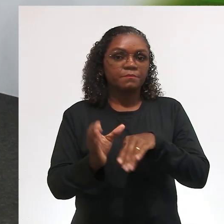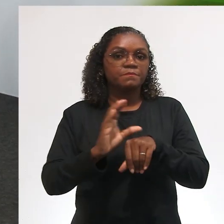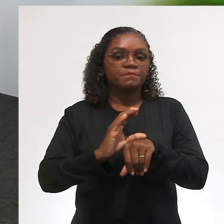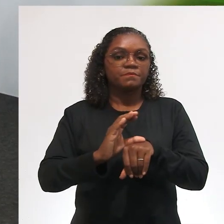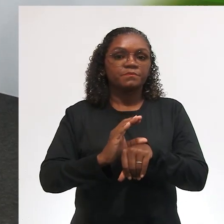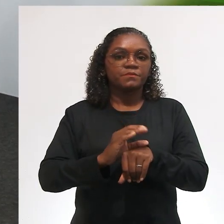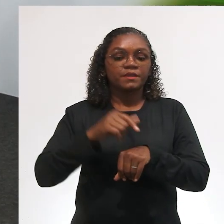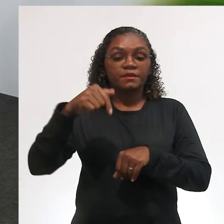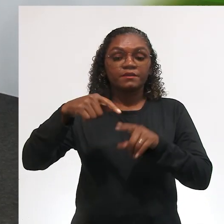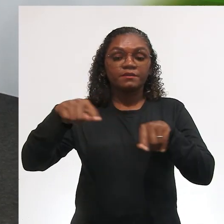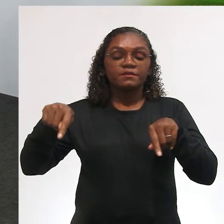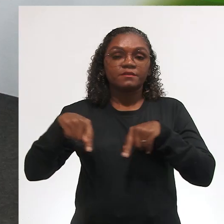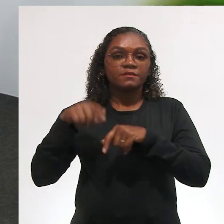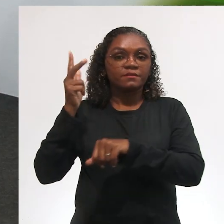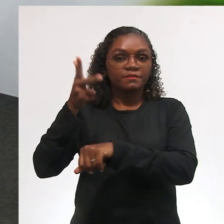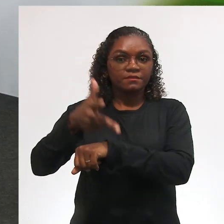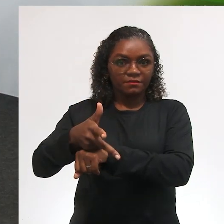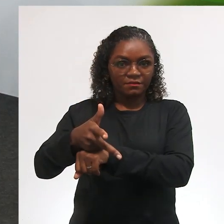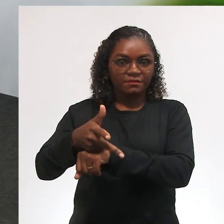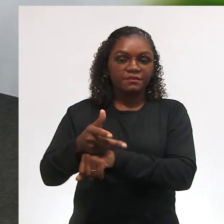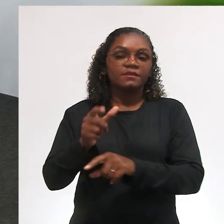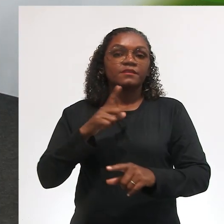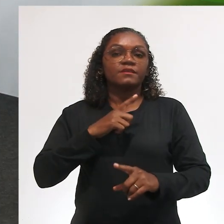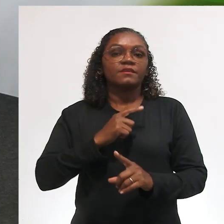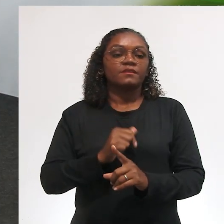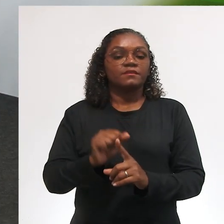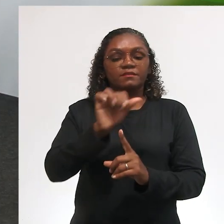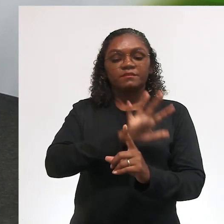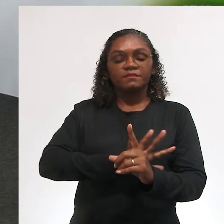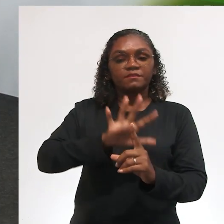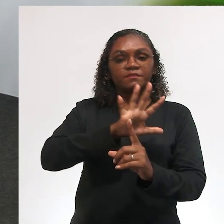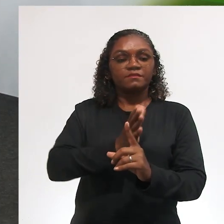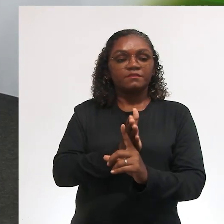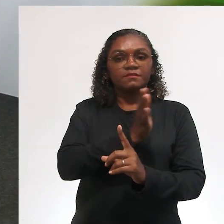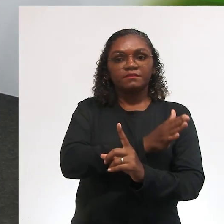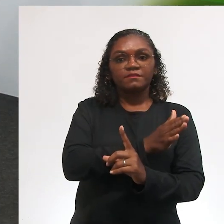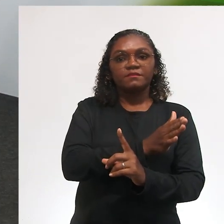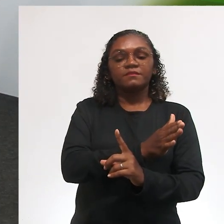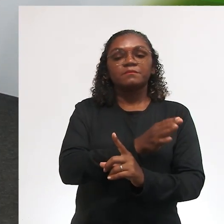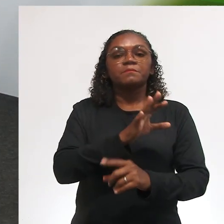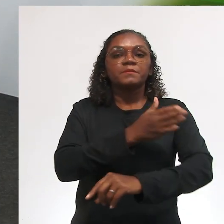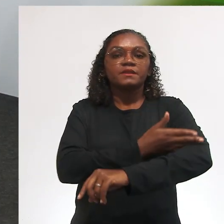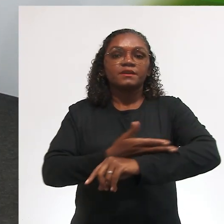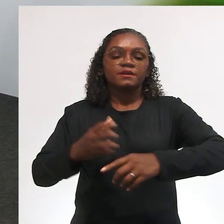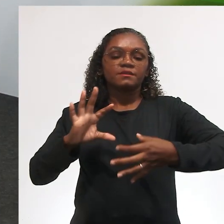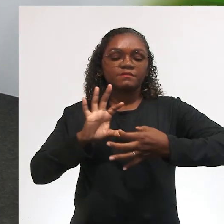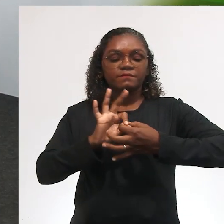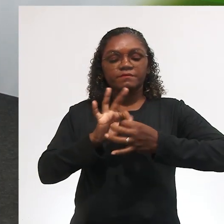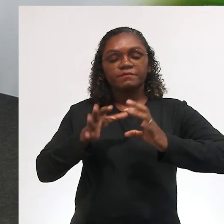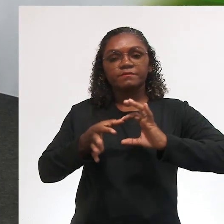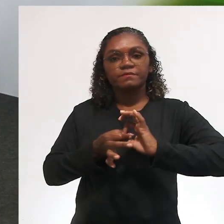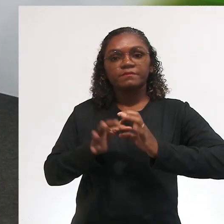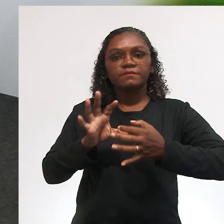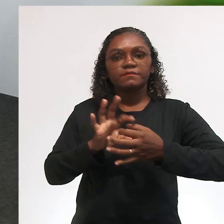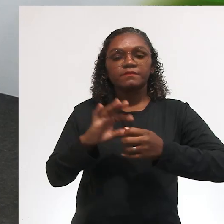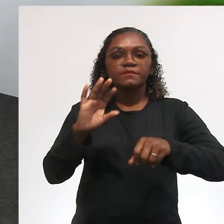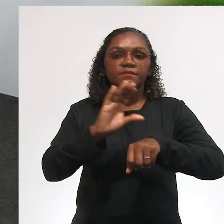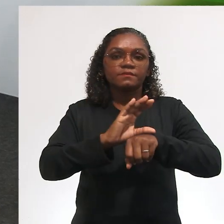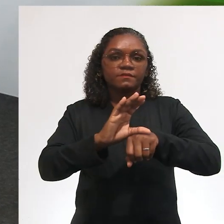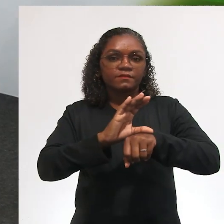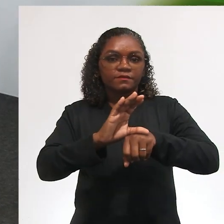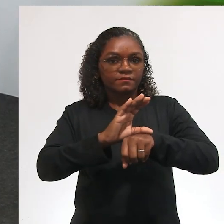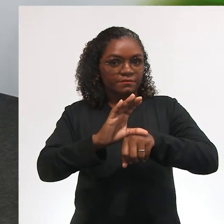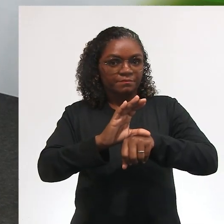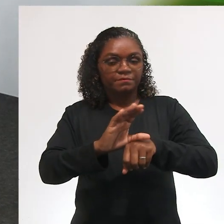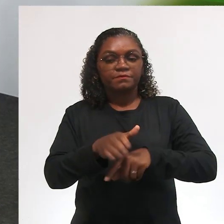Estou dentro de um estúdio de gravação e à minha direita ao fundo, parede branca, com pontos cinzas interligados